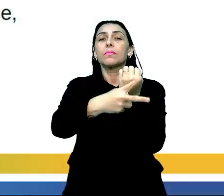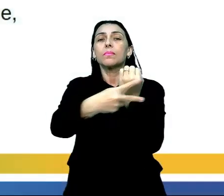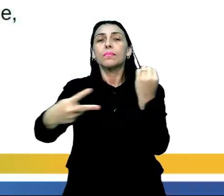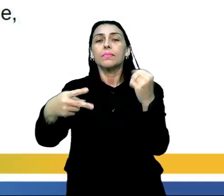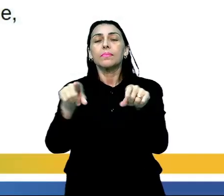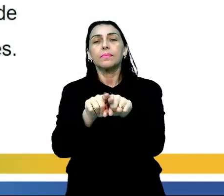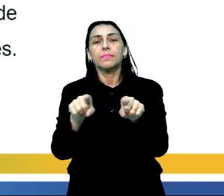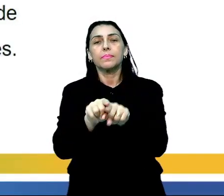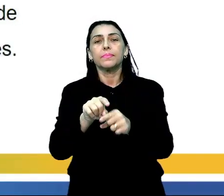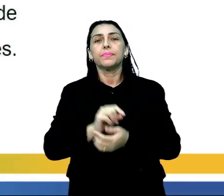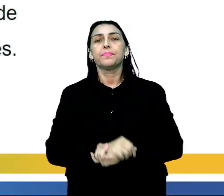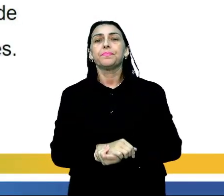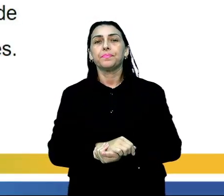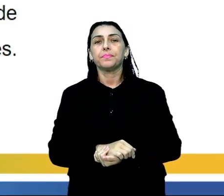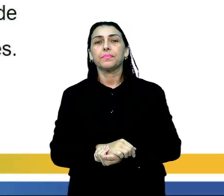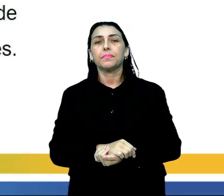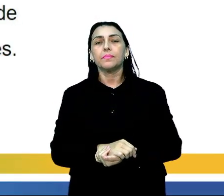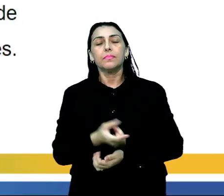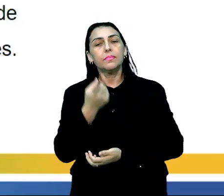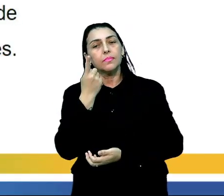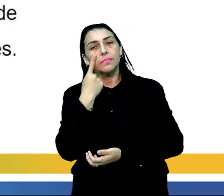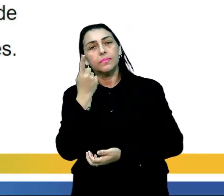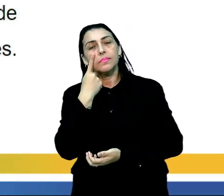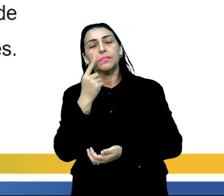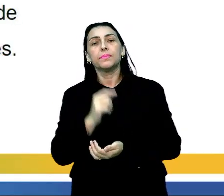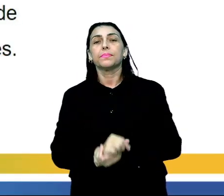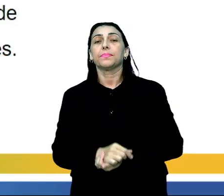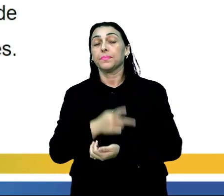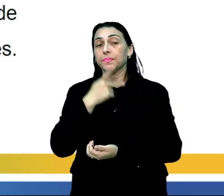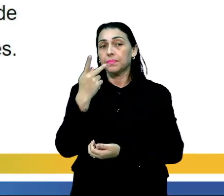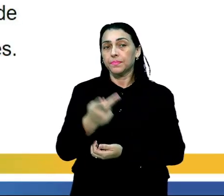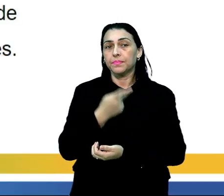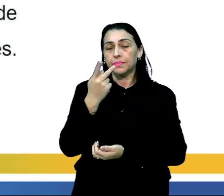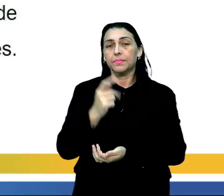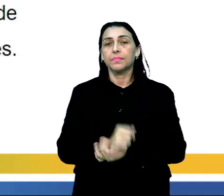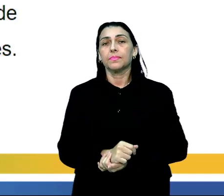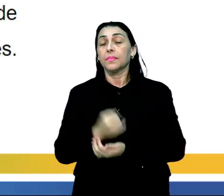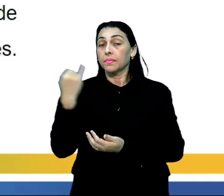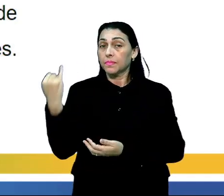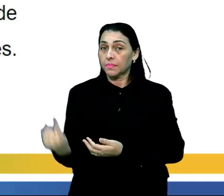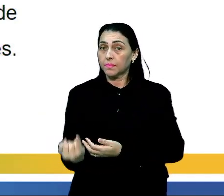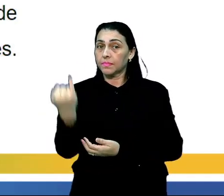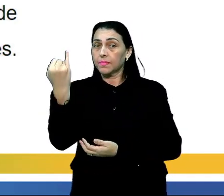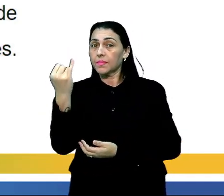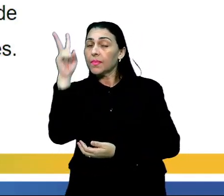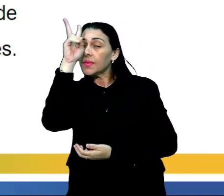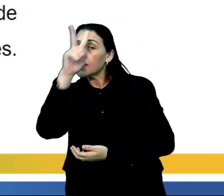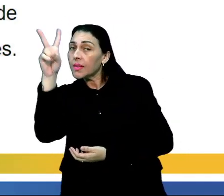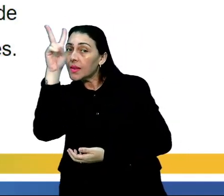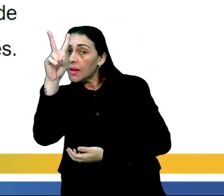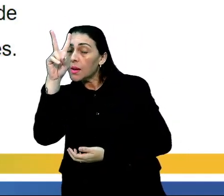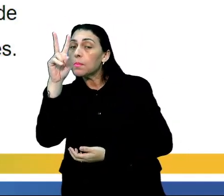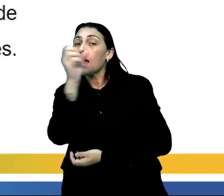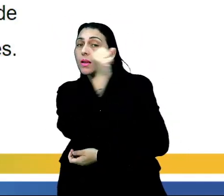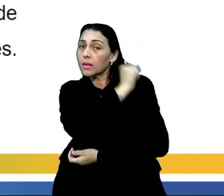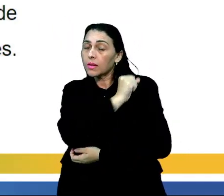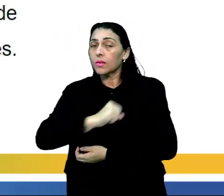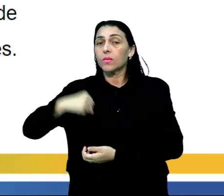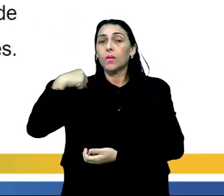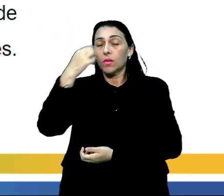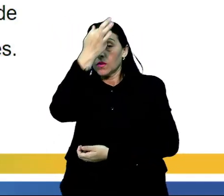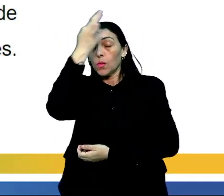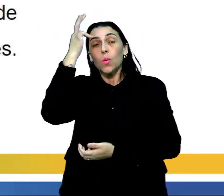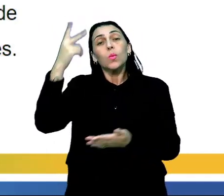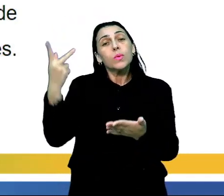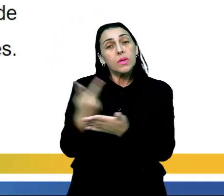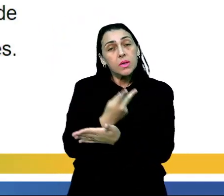consequência. Então, vamos lá. Ele diz assim: é importante salientar que, segundo Sócrates, os